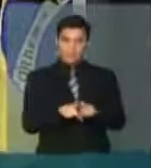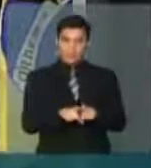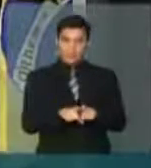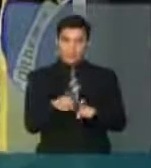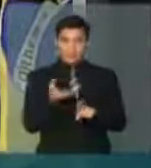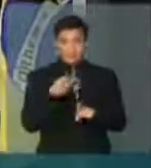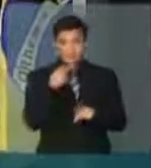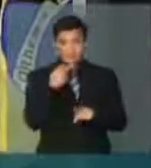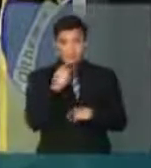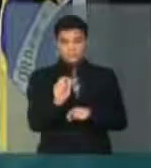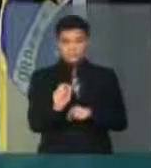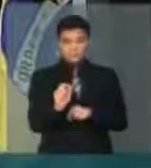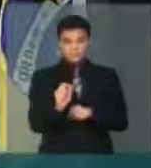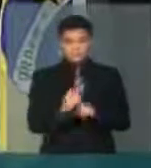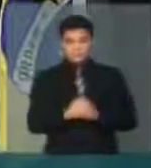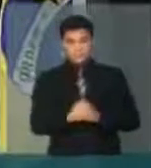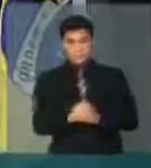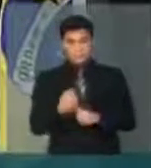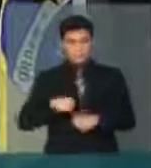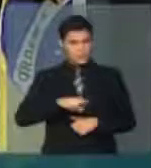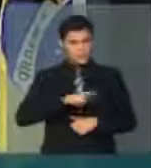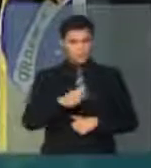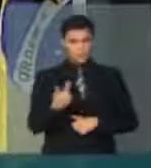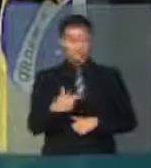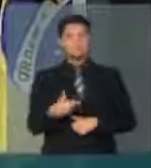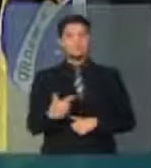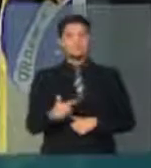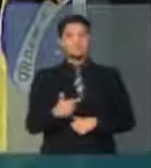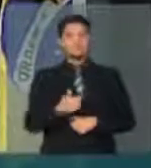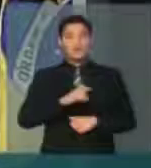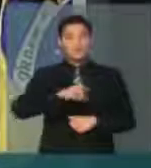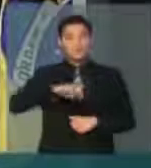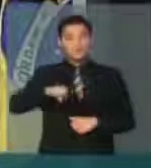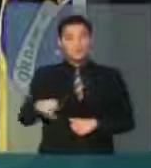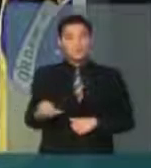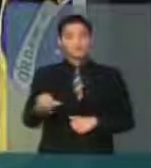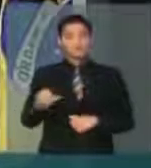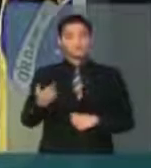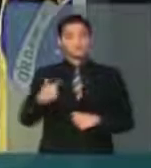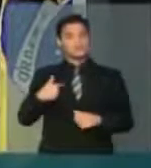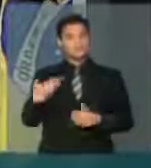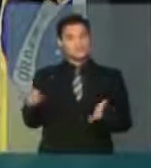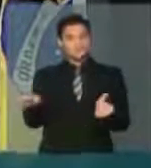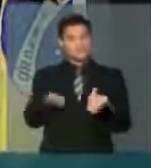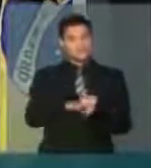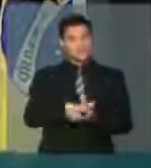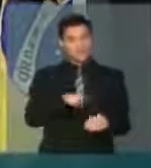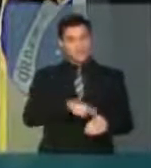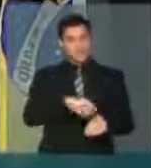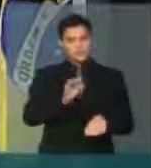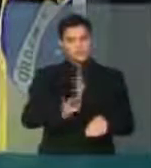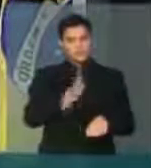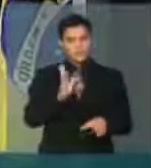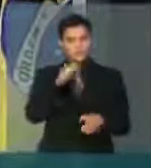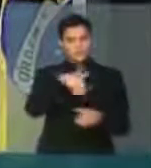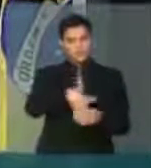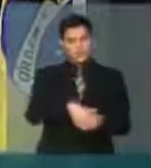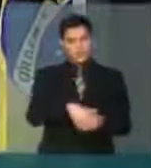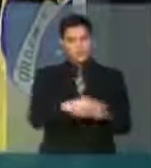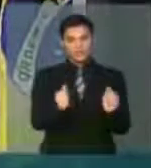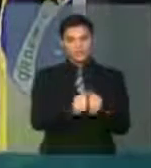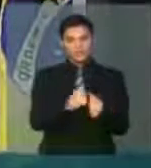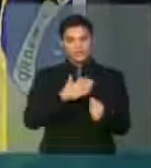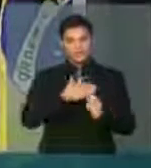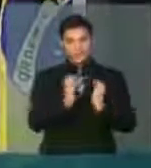posição. Eu não tive a possibilidade de chegar a tempo para encaminhar e nem votar junto com o